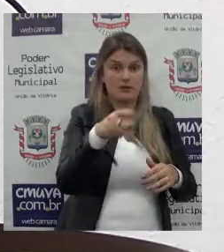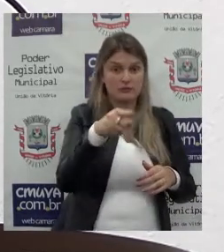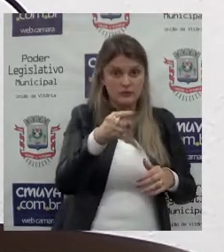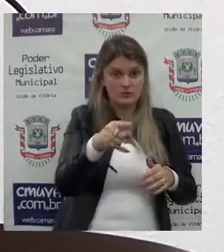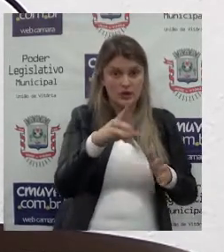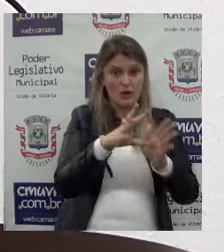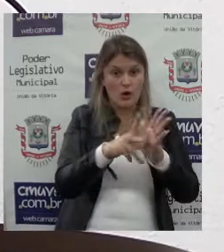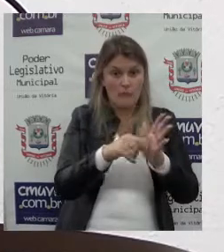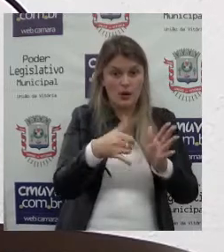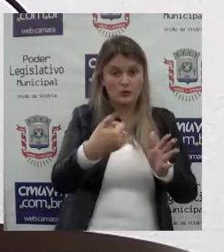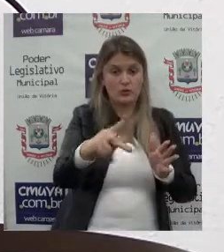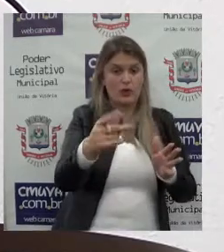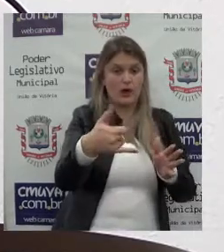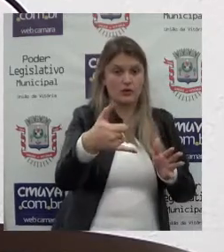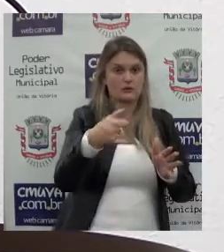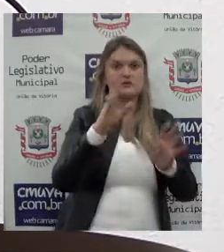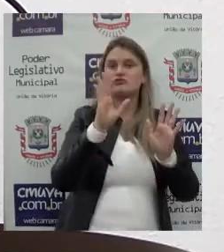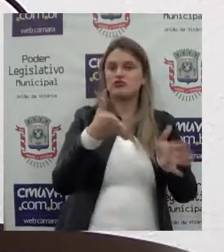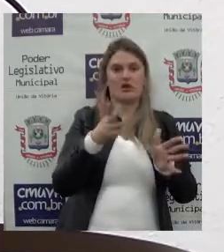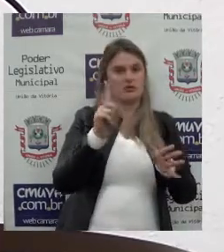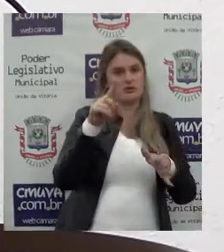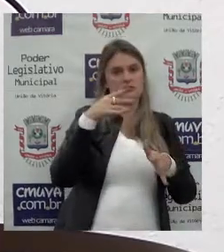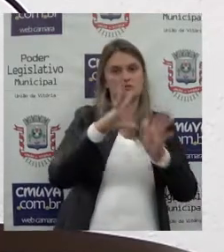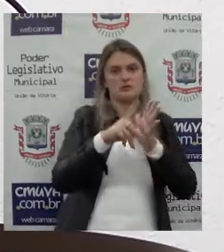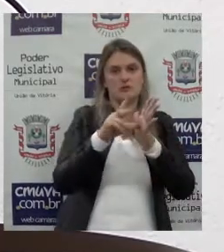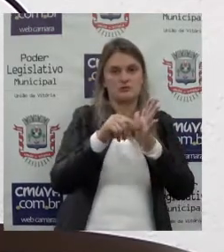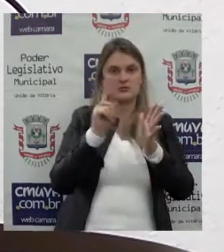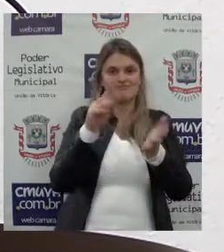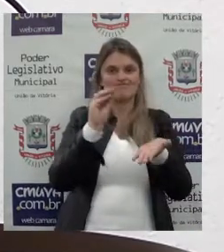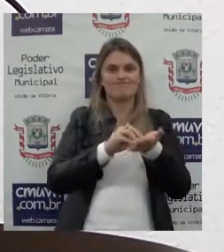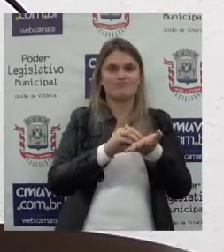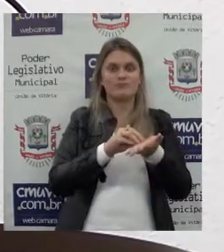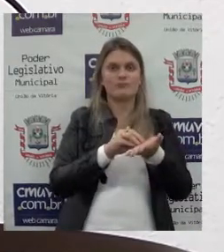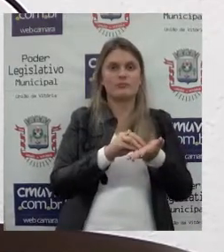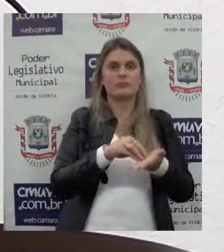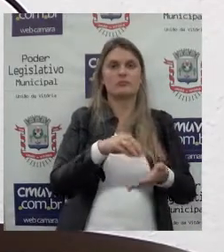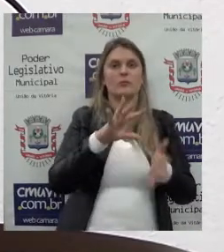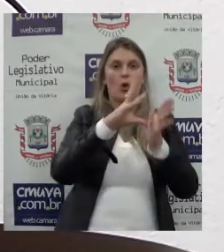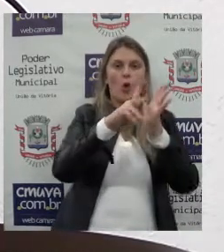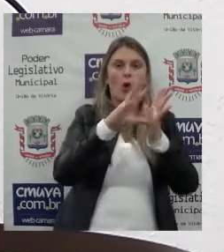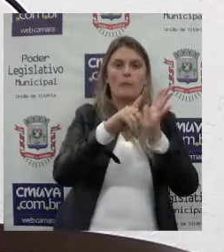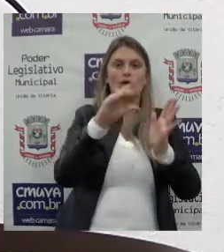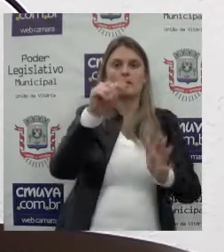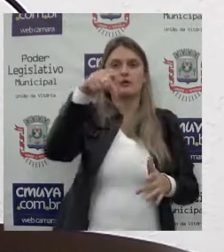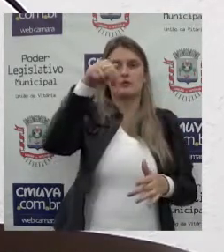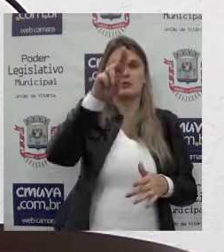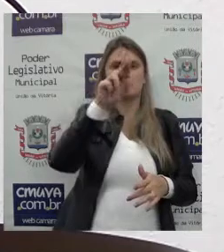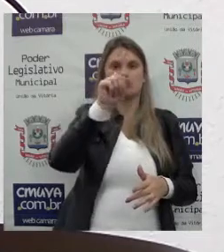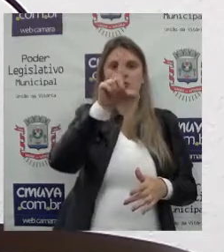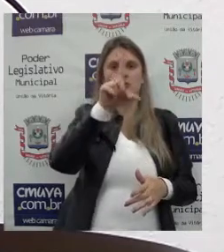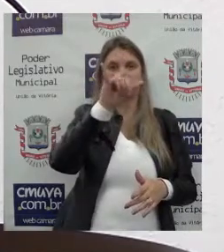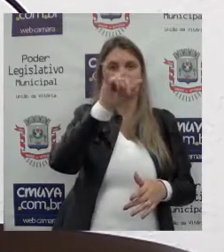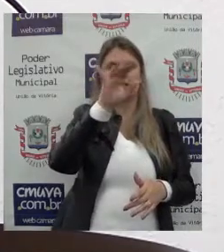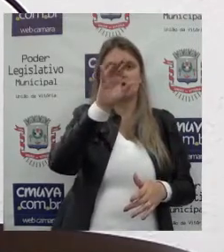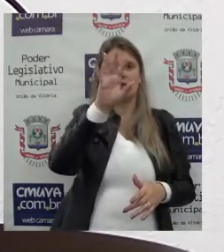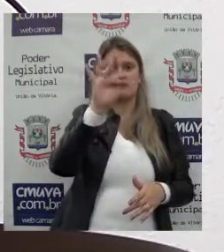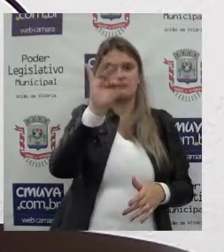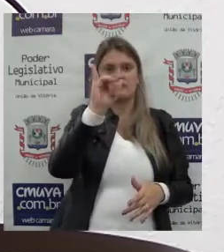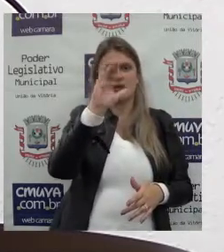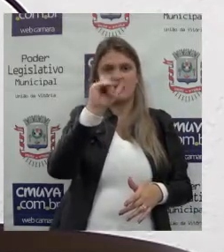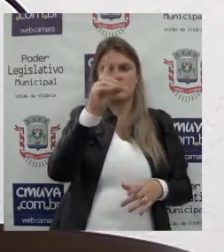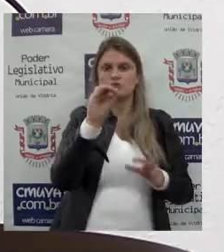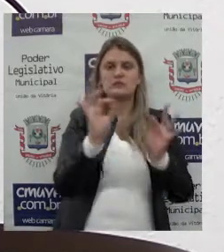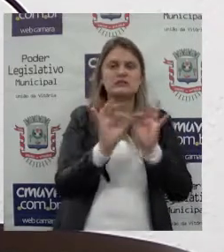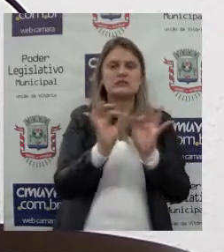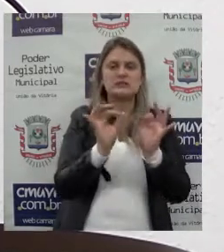der essa caneta. Chamou a polícia, ele vai entrar como roubo também. Se destaca como roubo. O que é um furto qualificado? Arrombar a porta, entrar na residência.